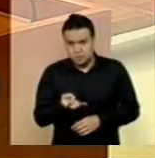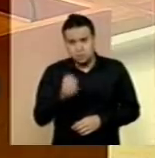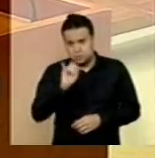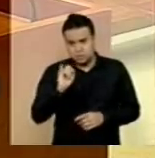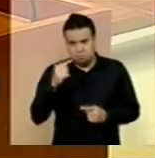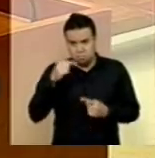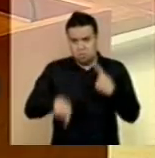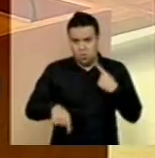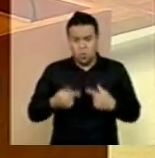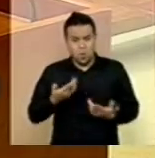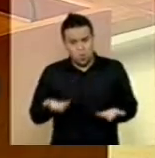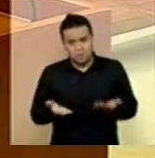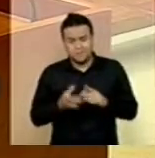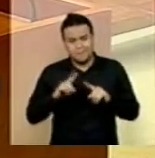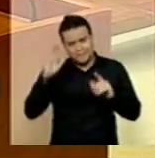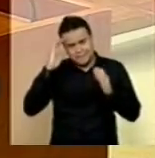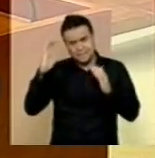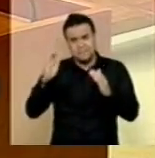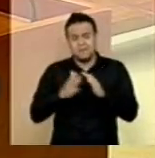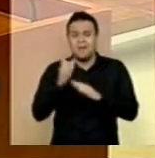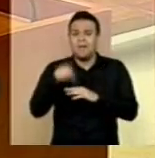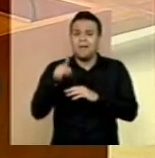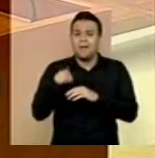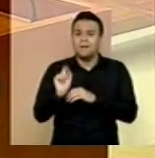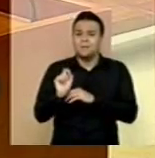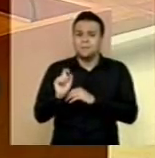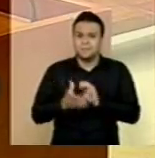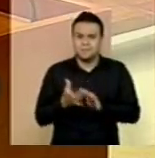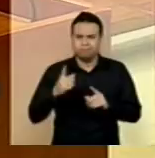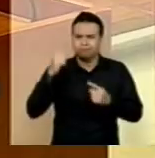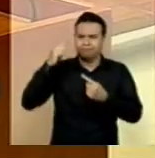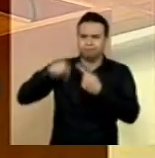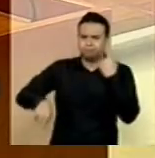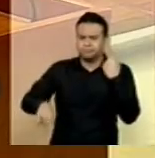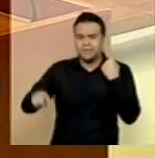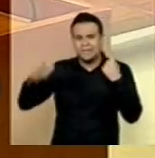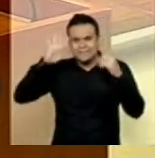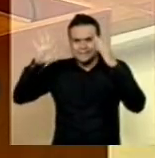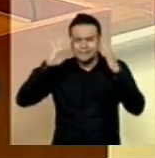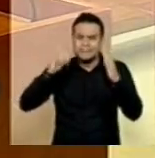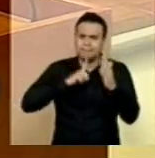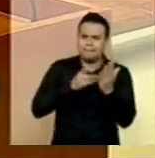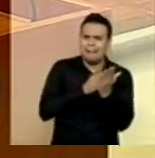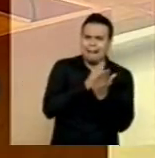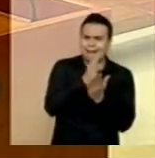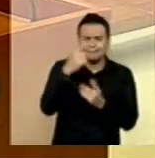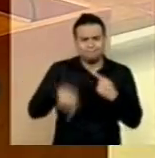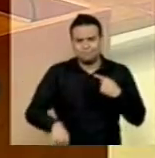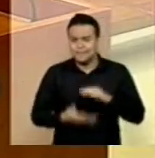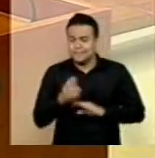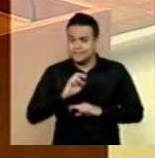contrária, que é equivocada a linha de raciocínio utilizada pela parte autora, na